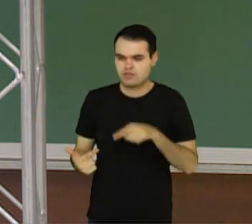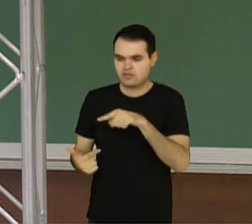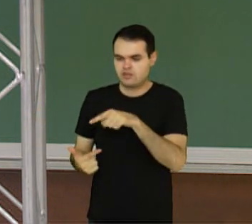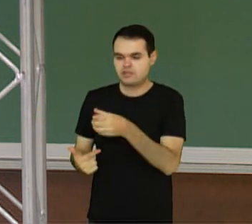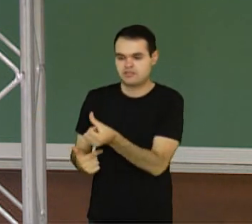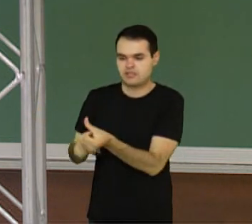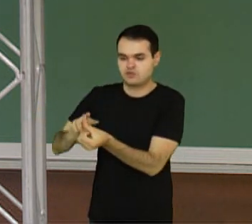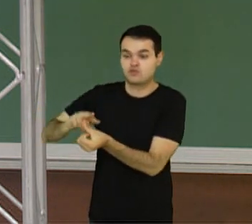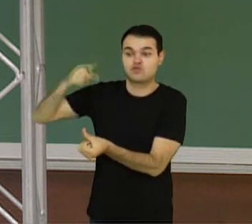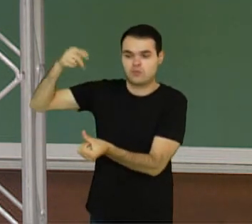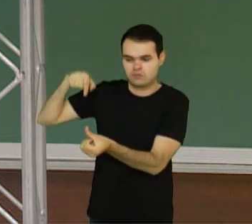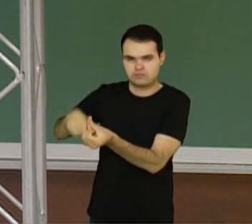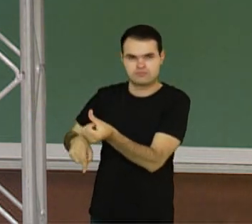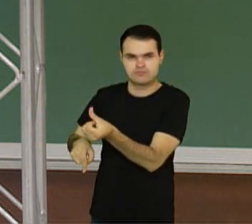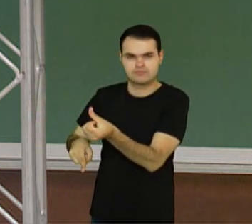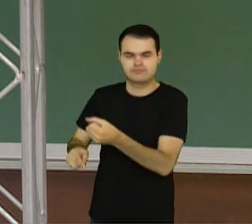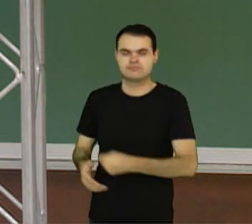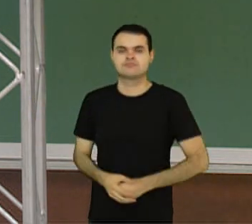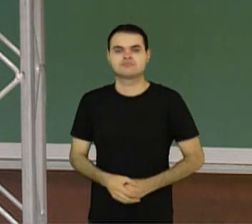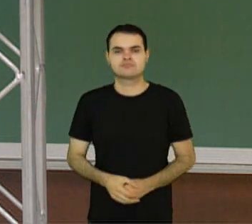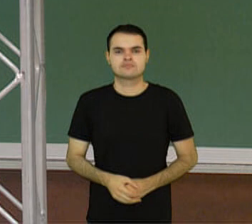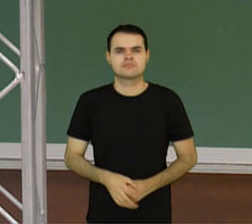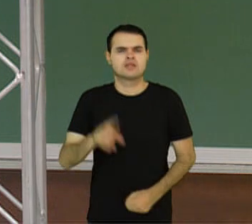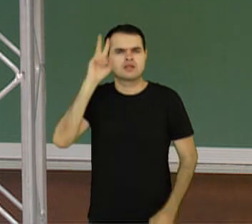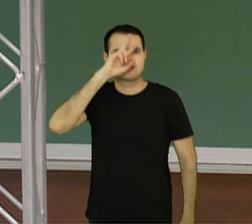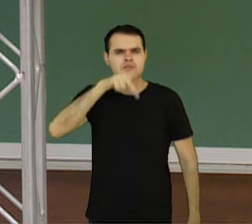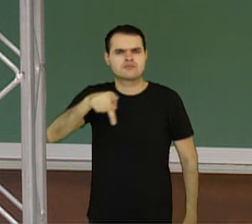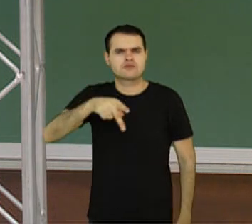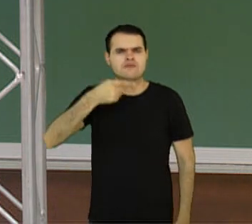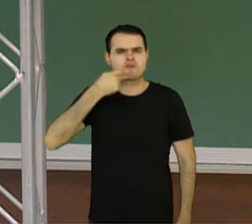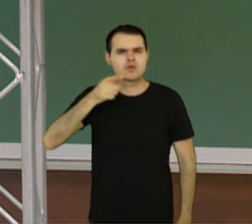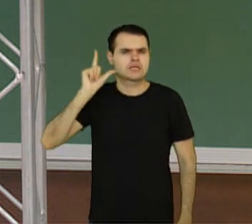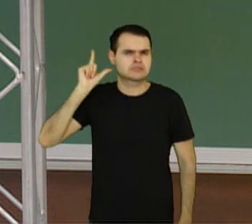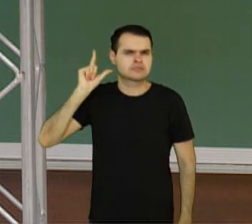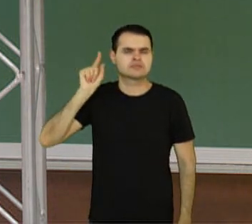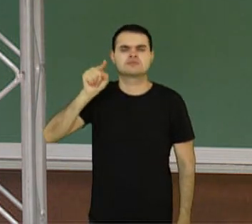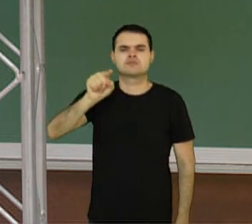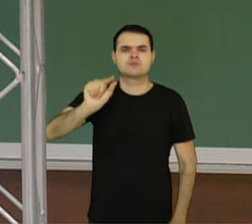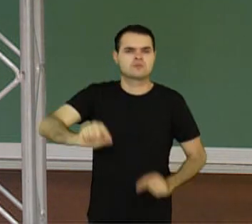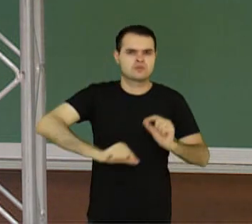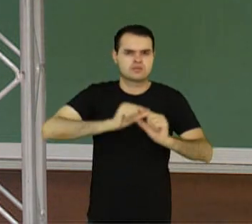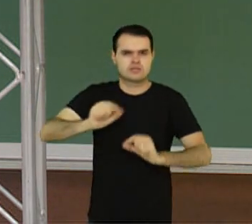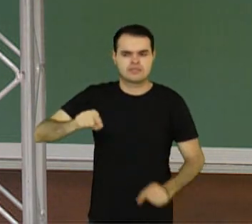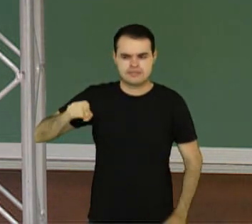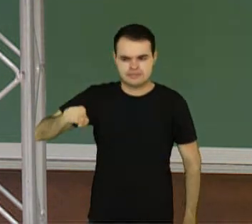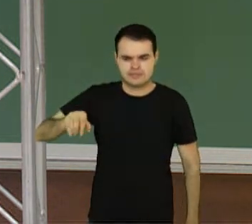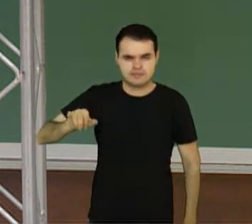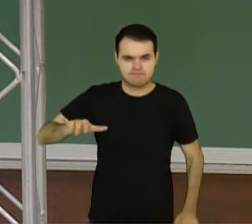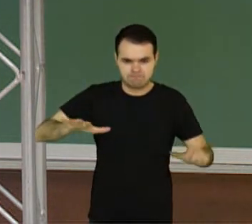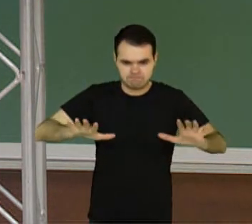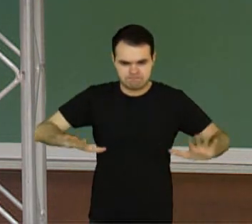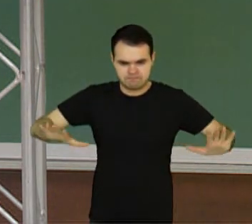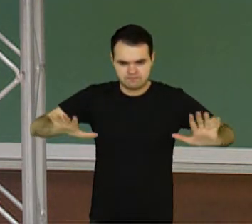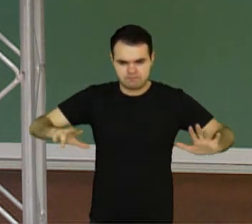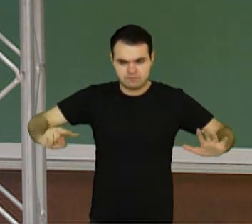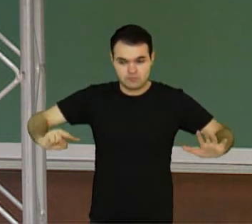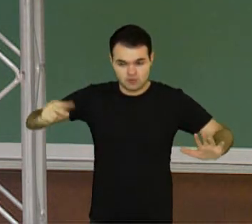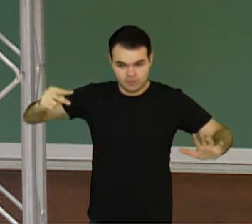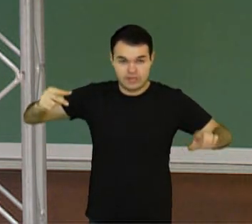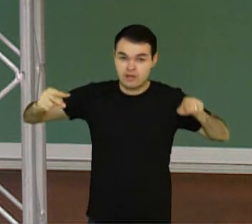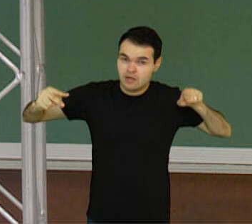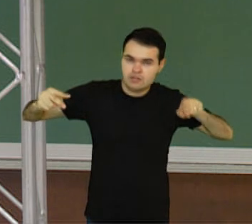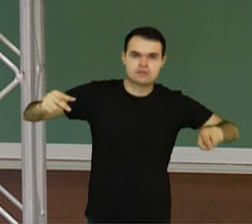de 6. Lembra que a professora falou antes? Se uma grandeza dobra, a outra